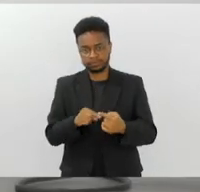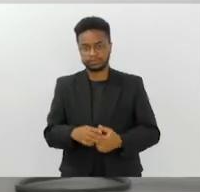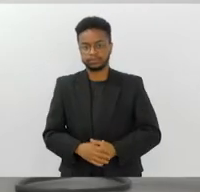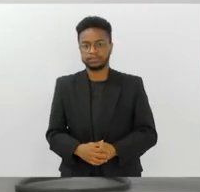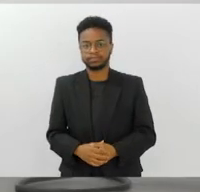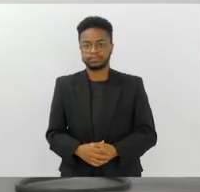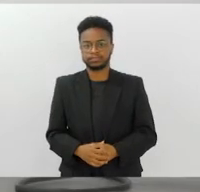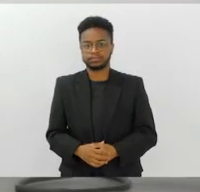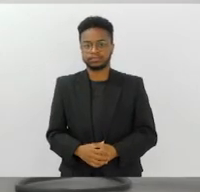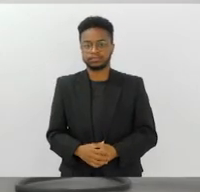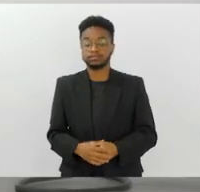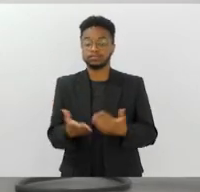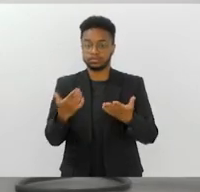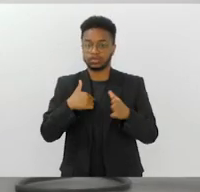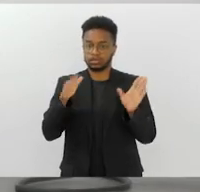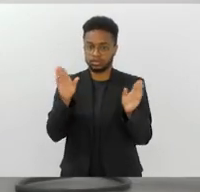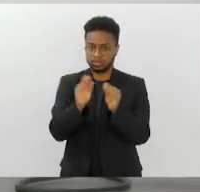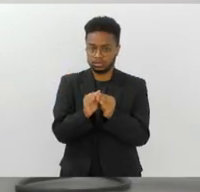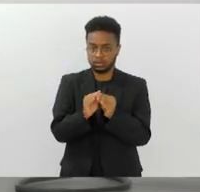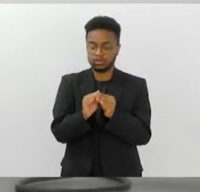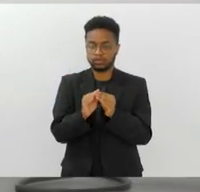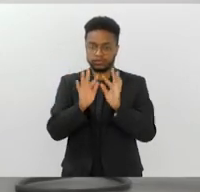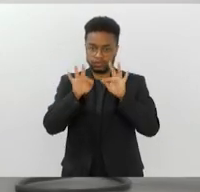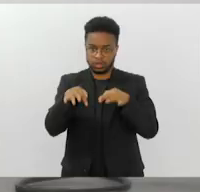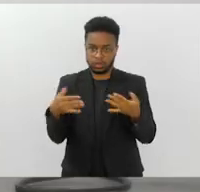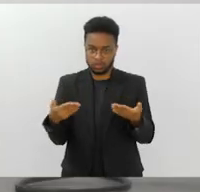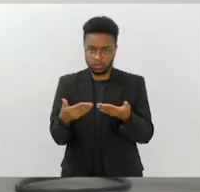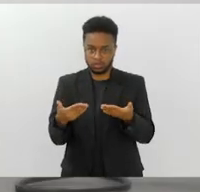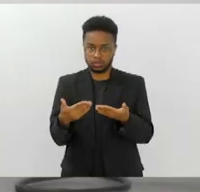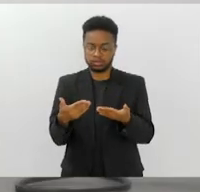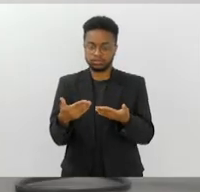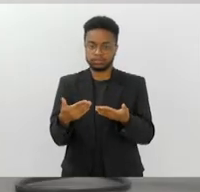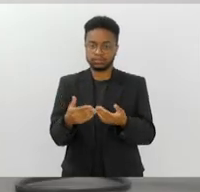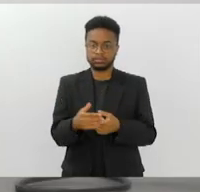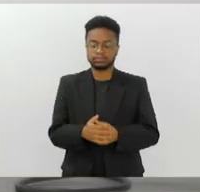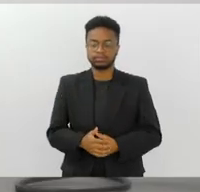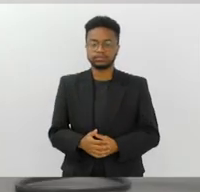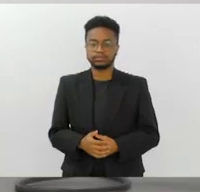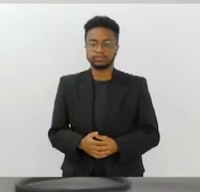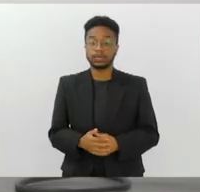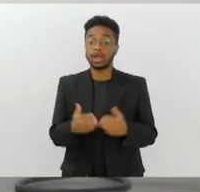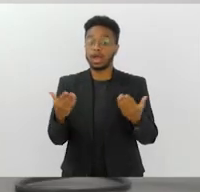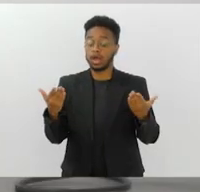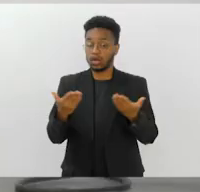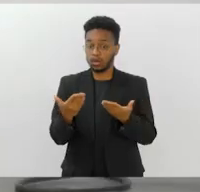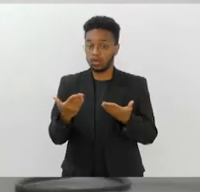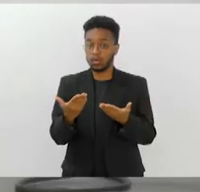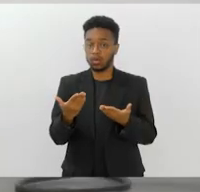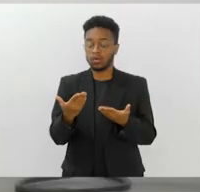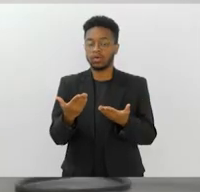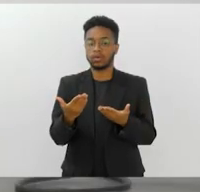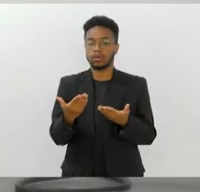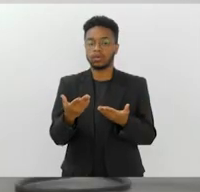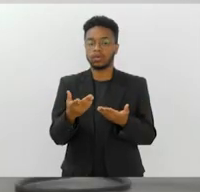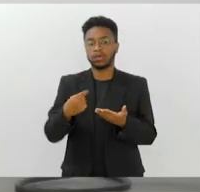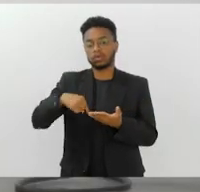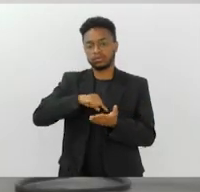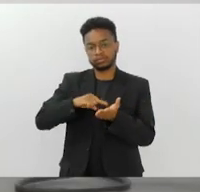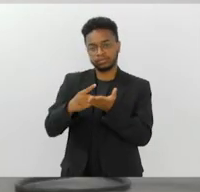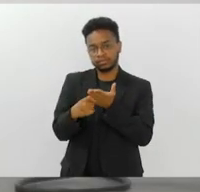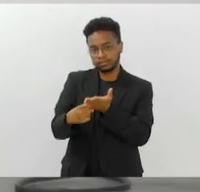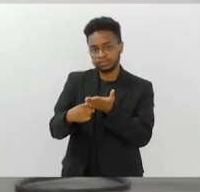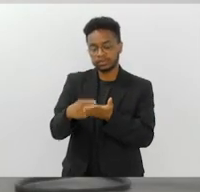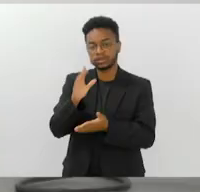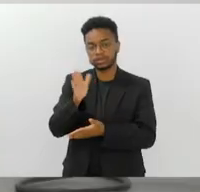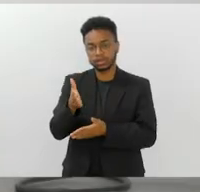falando então concluo concluo essa exposição então agora nós vamos como combinado